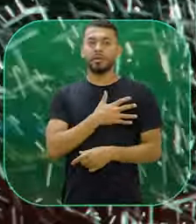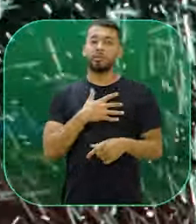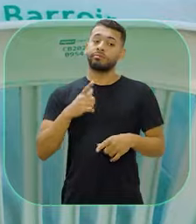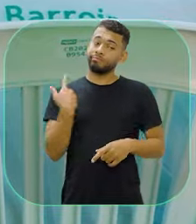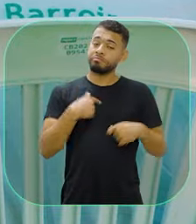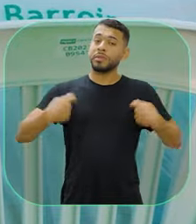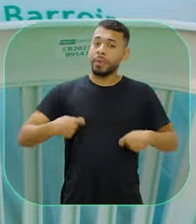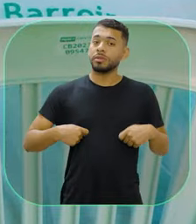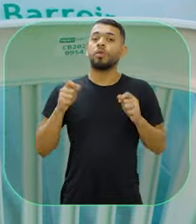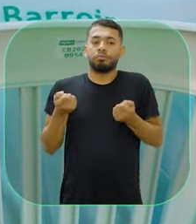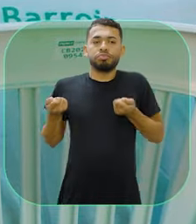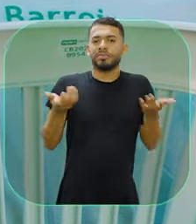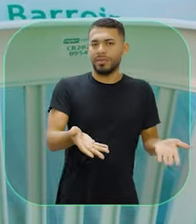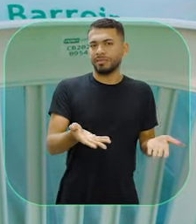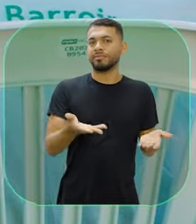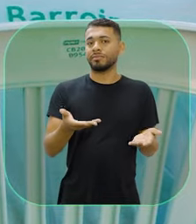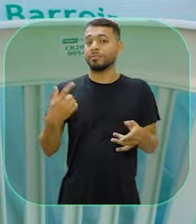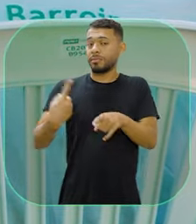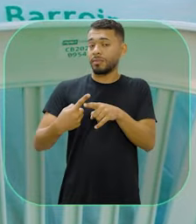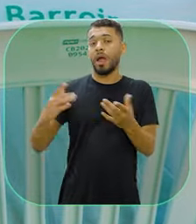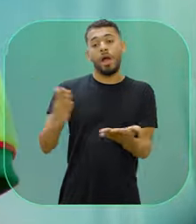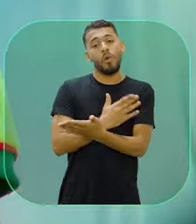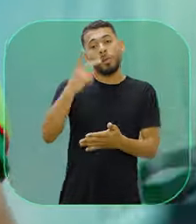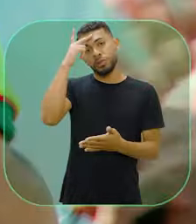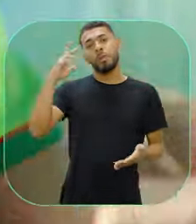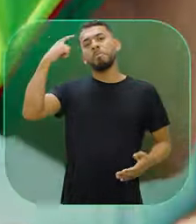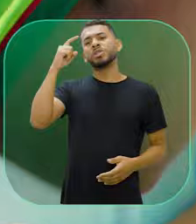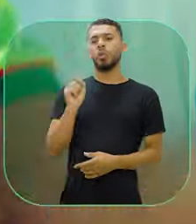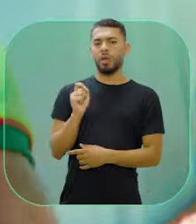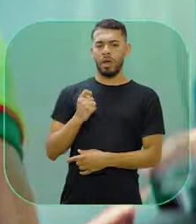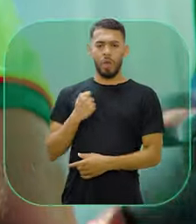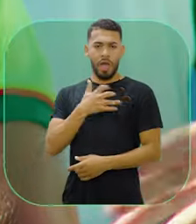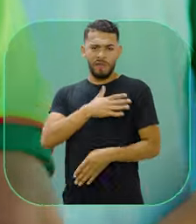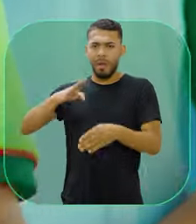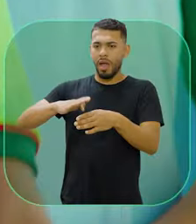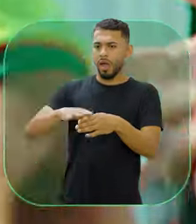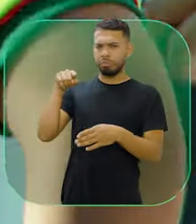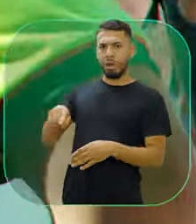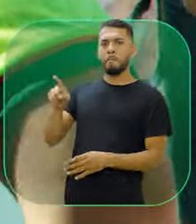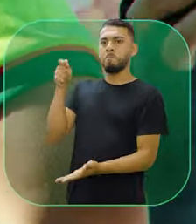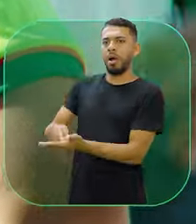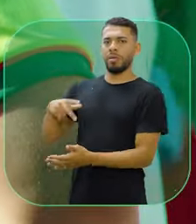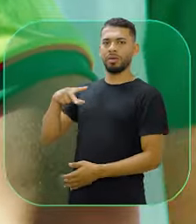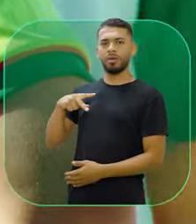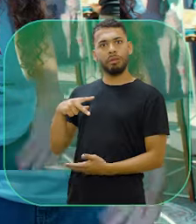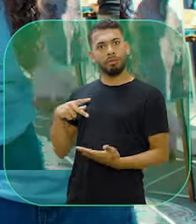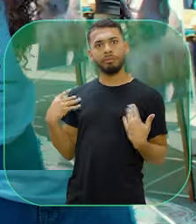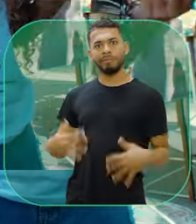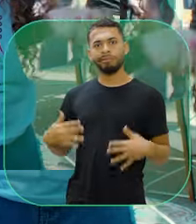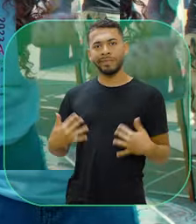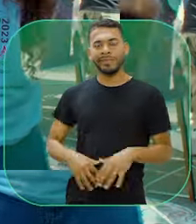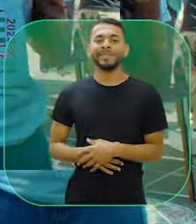instituição, precisamos trazer para cá, porque, e inclusive, tem muitas pessoas que acreditam que o IFPE Barreiros é uma instituição paga.